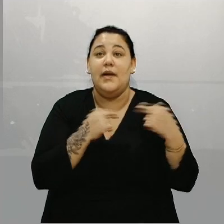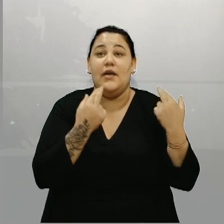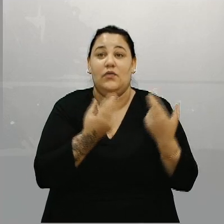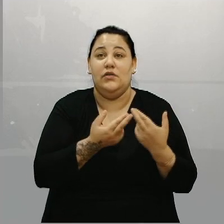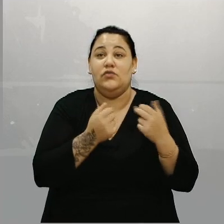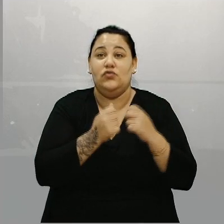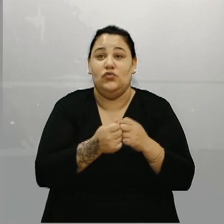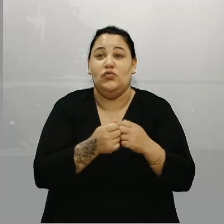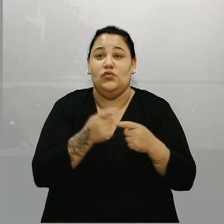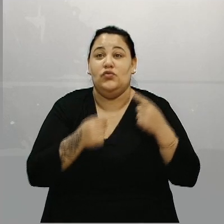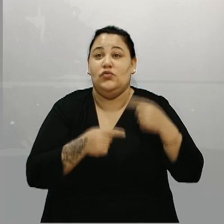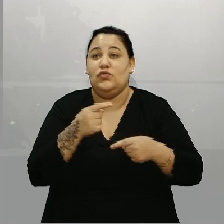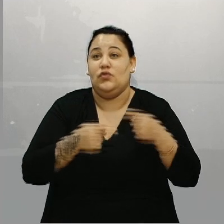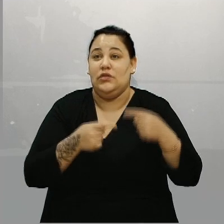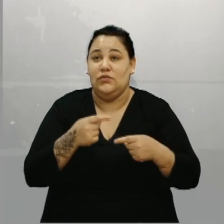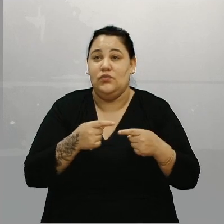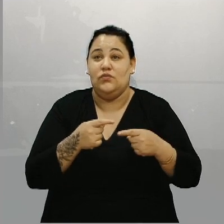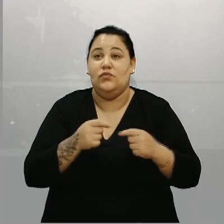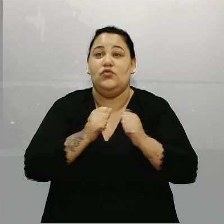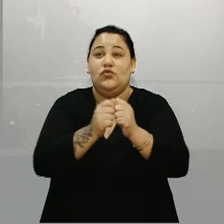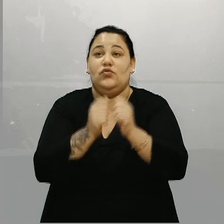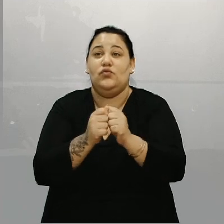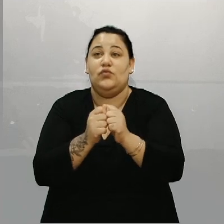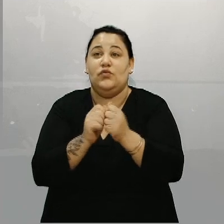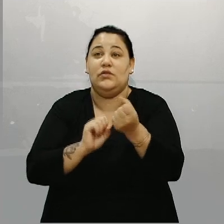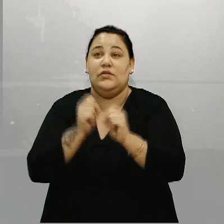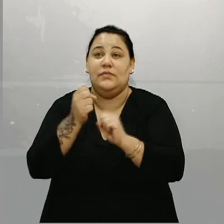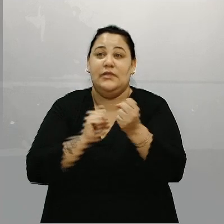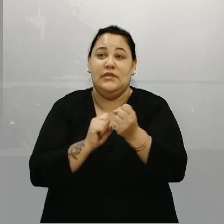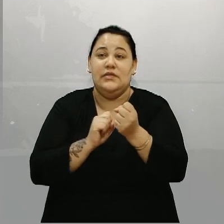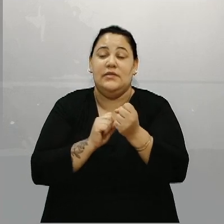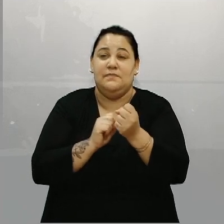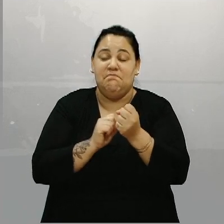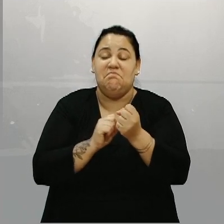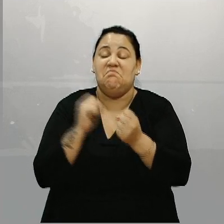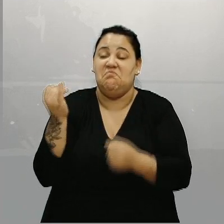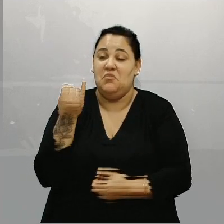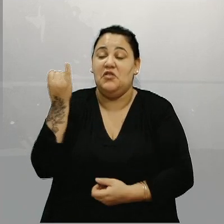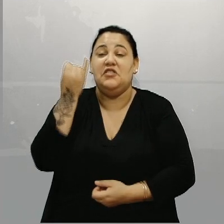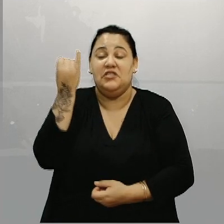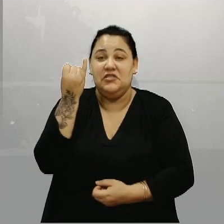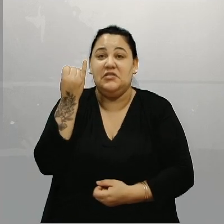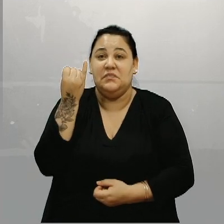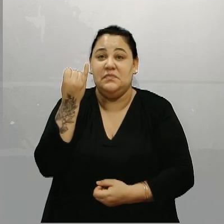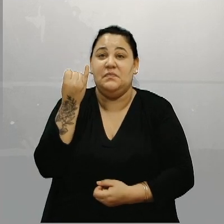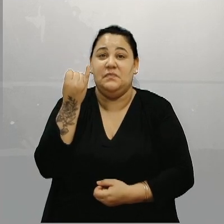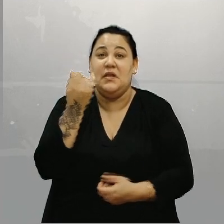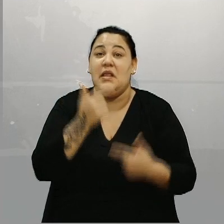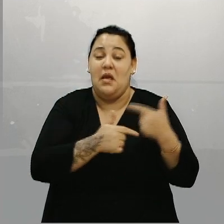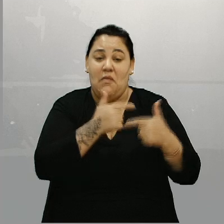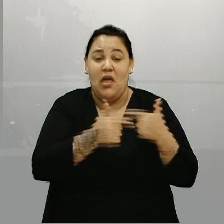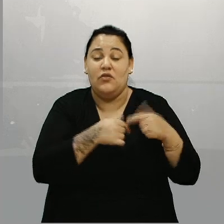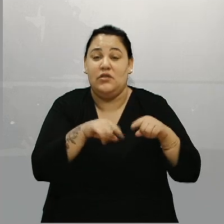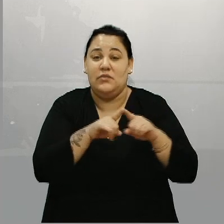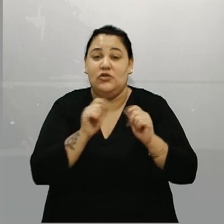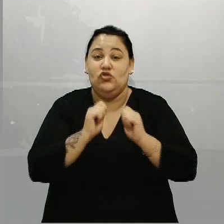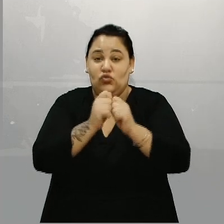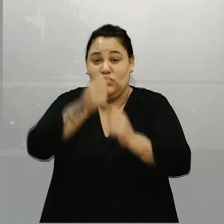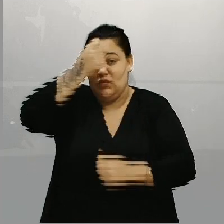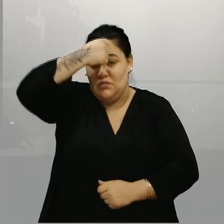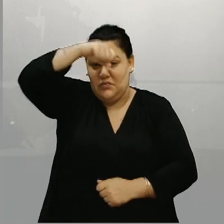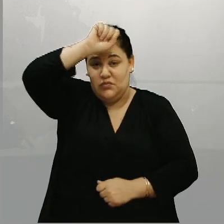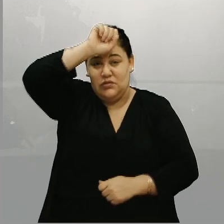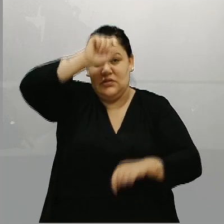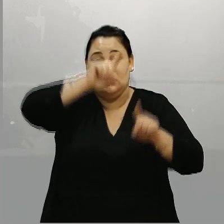um debate com essas entidades patronais, entidades de trabalhadores, com a UX.